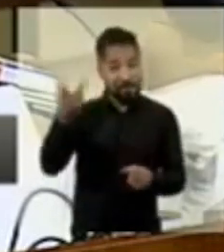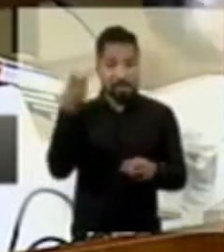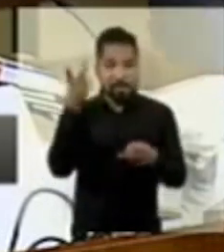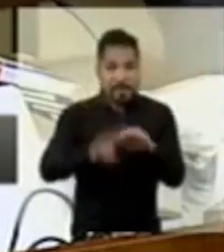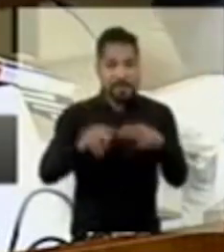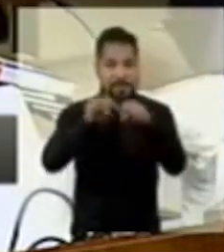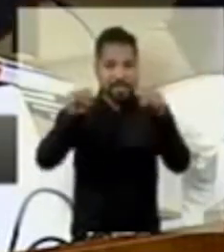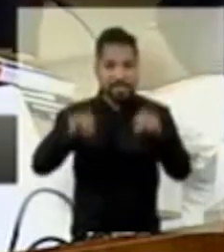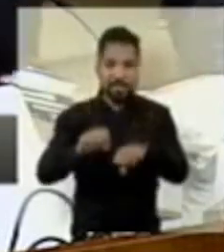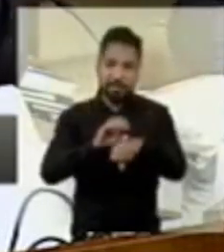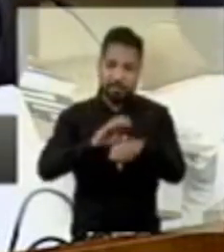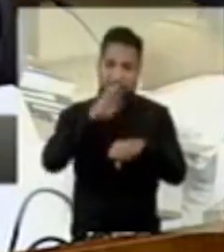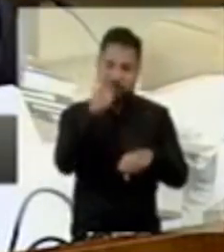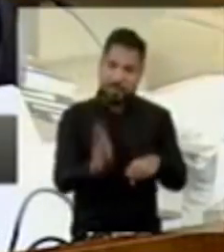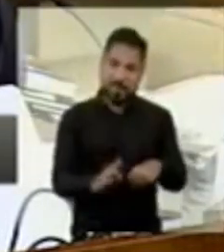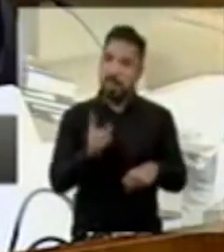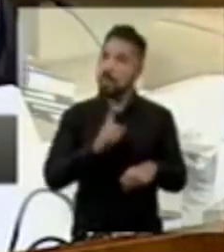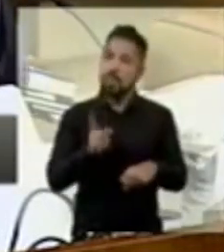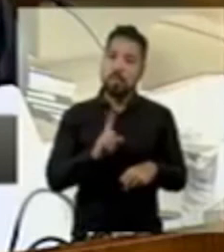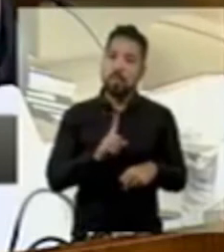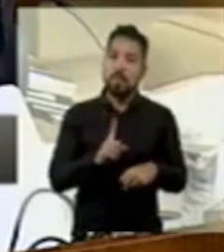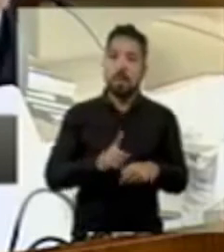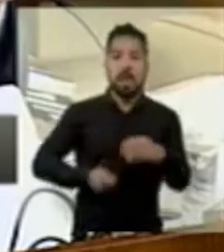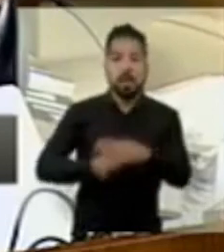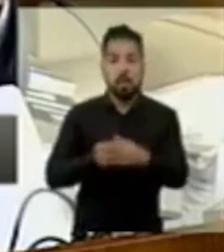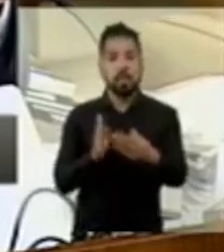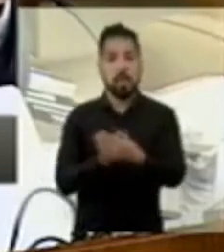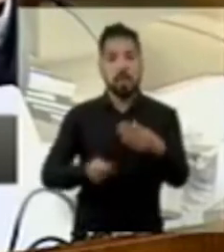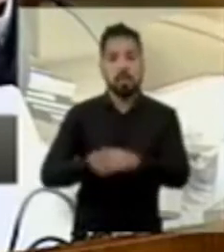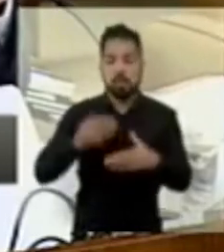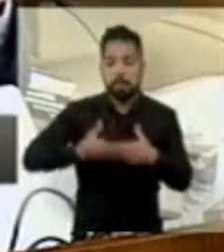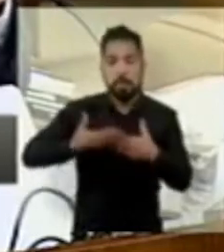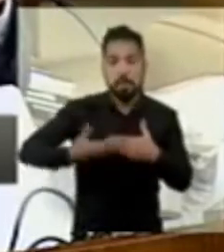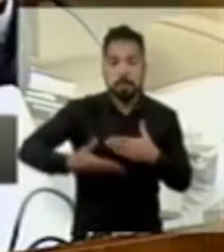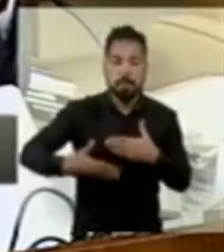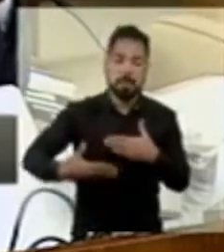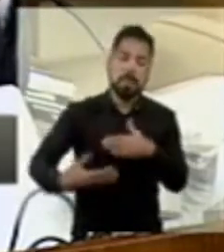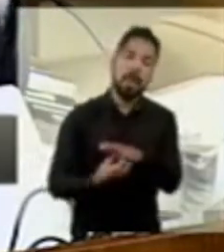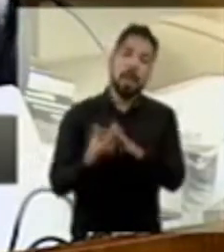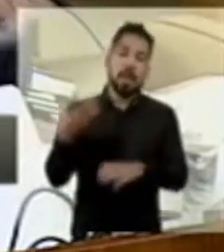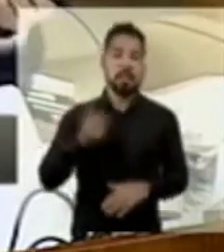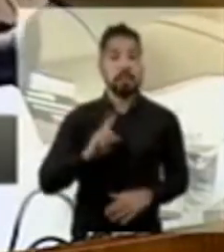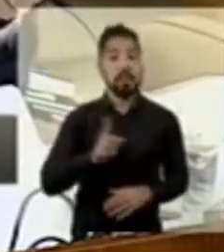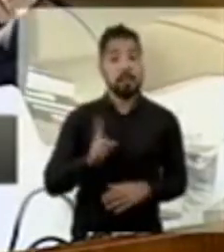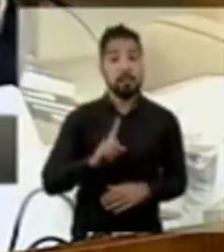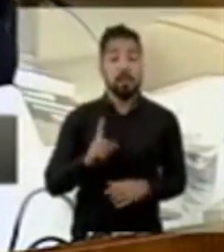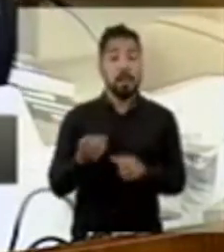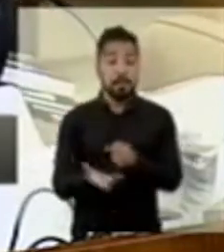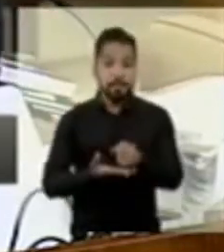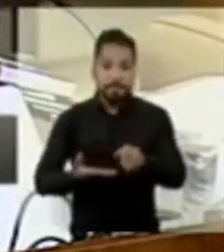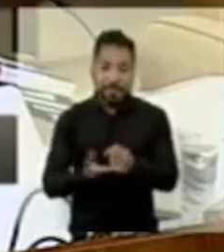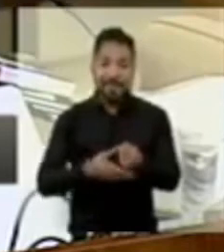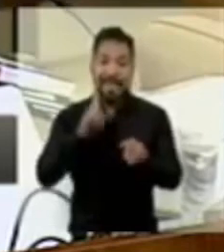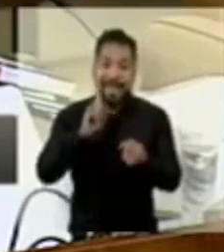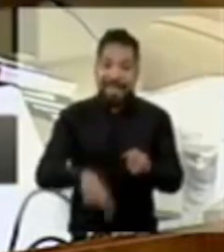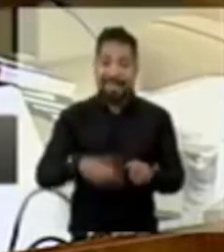o sistema constitucional brasileiro não é o esgotamento dos recursos como o trânsito em julgado o pressuposto é